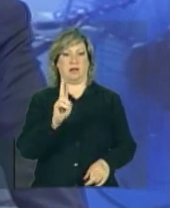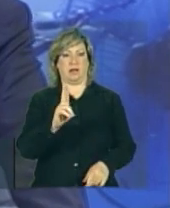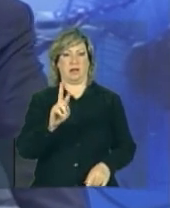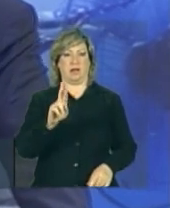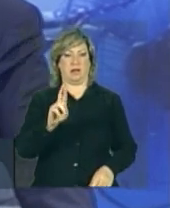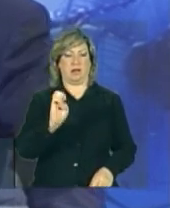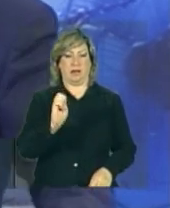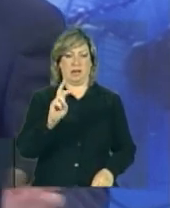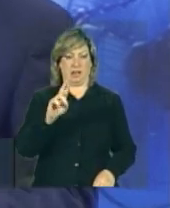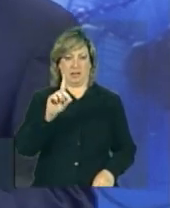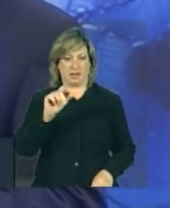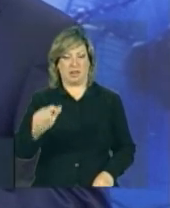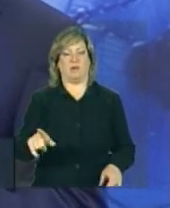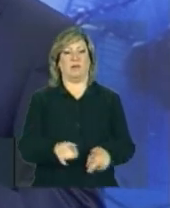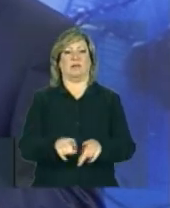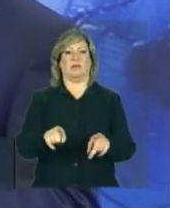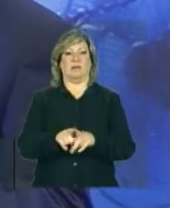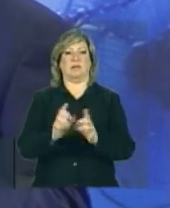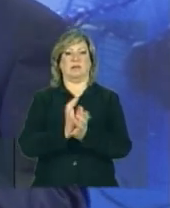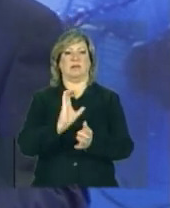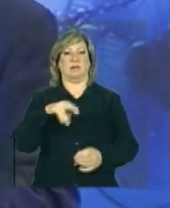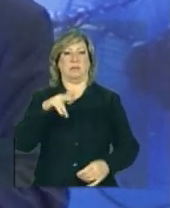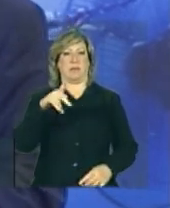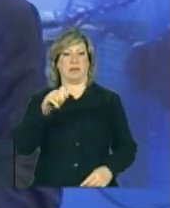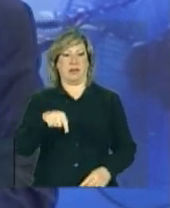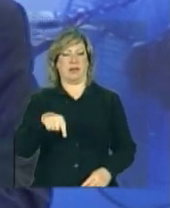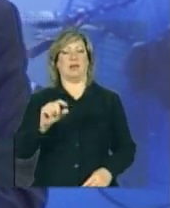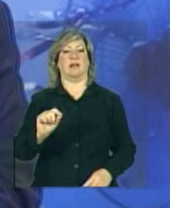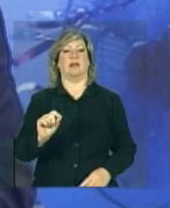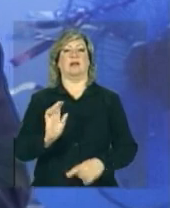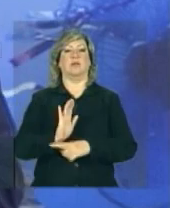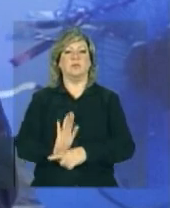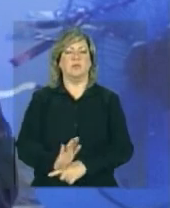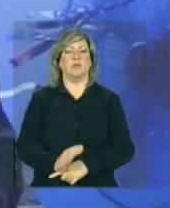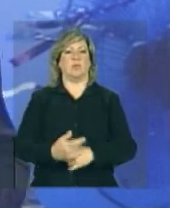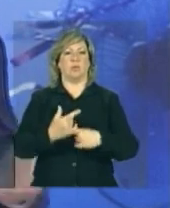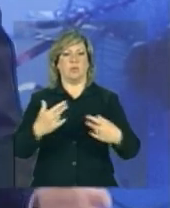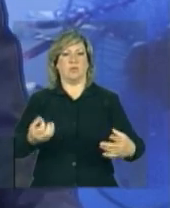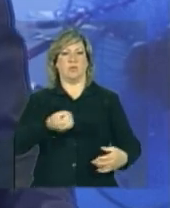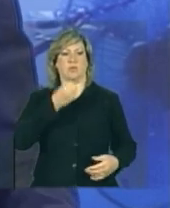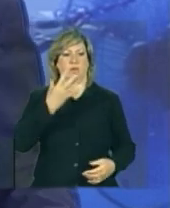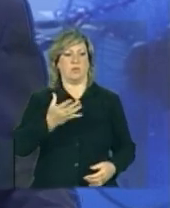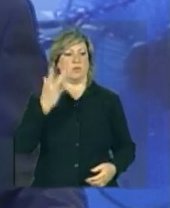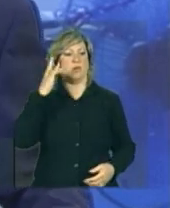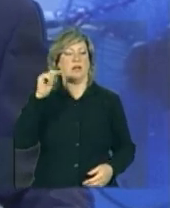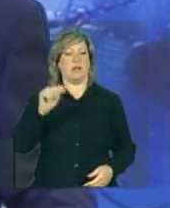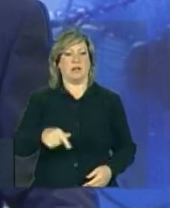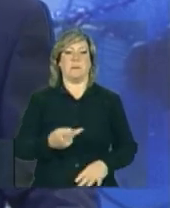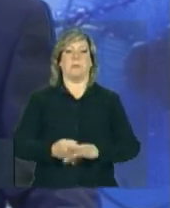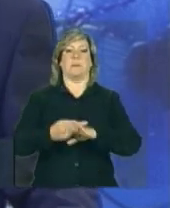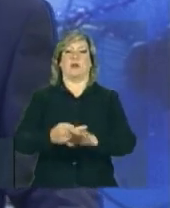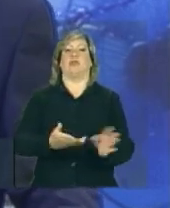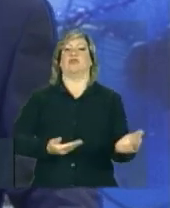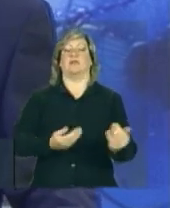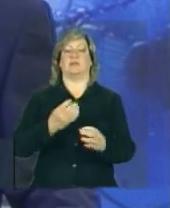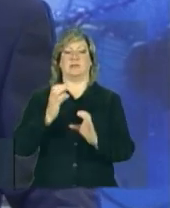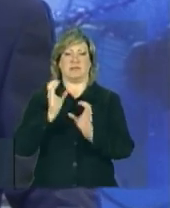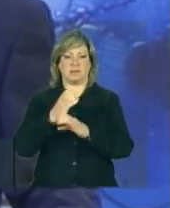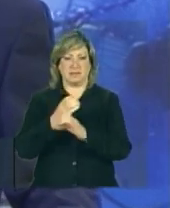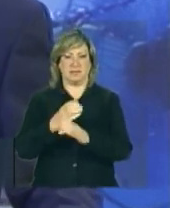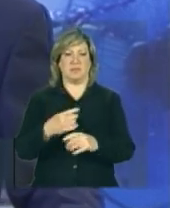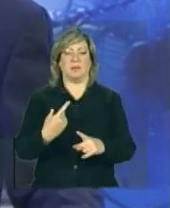para patrocinar e apoiar uma iniciativa realmente muito nobre, que é esse prêmio do Jovem Cientista.